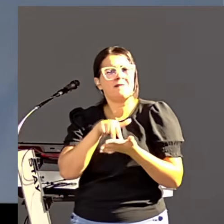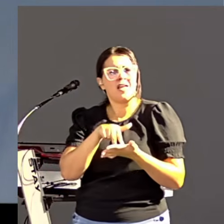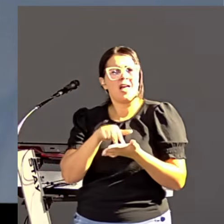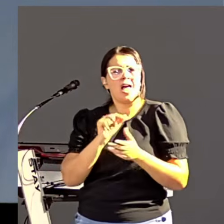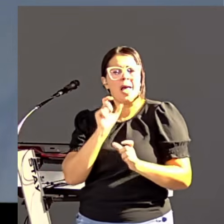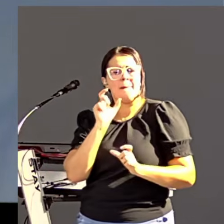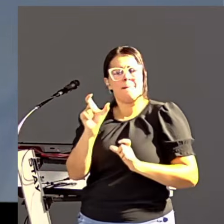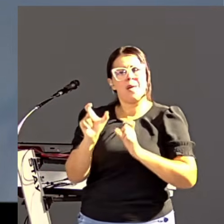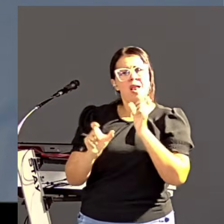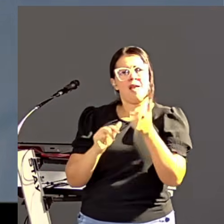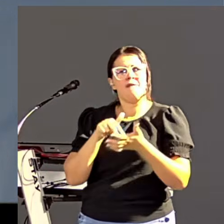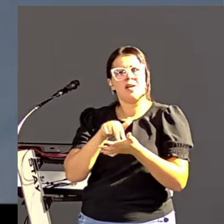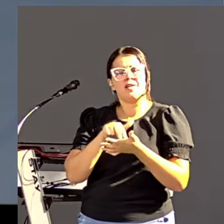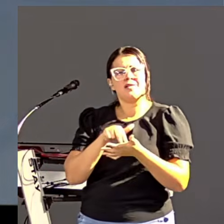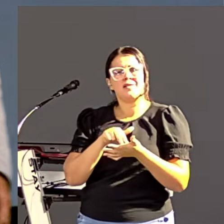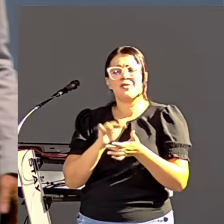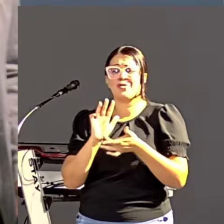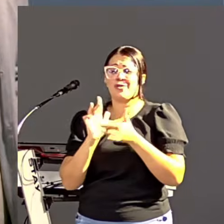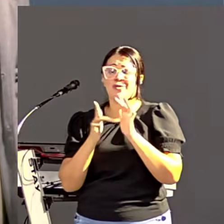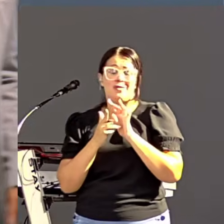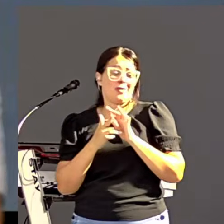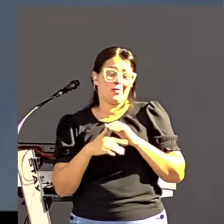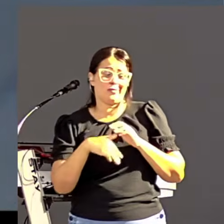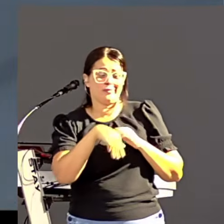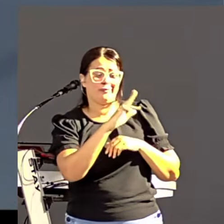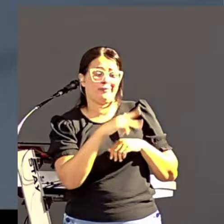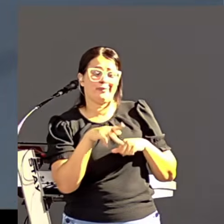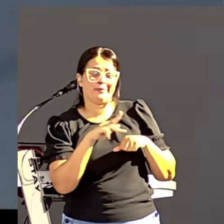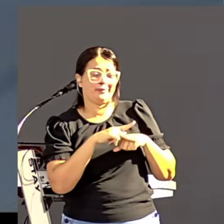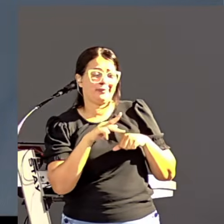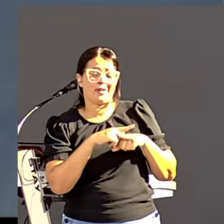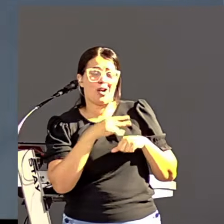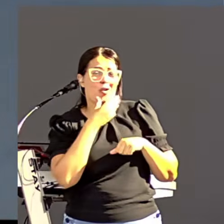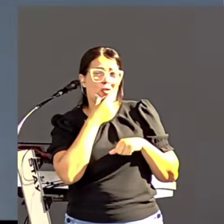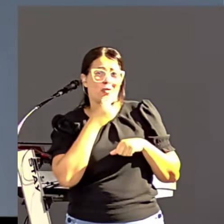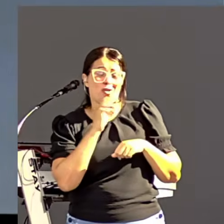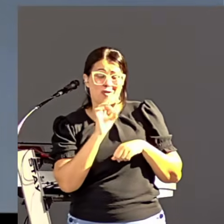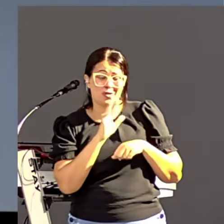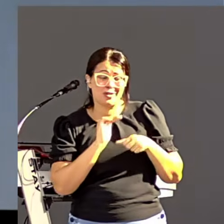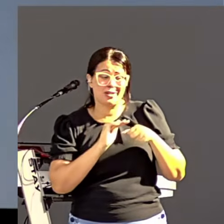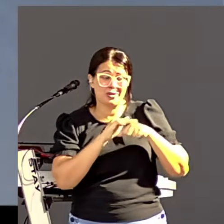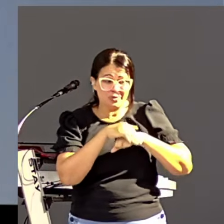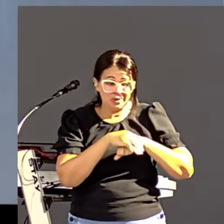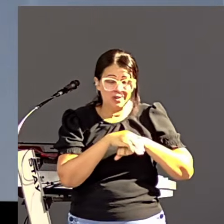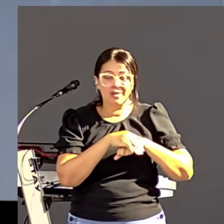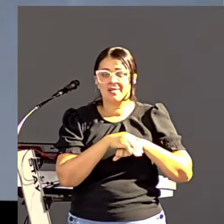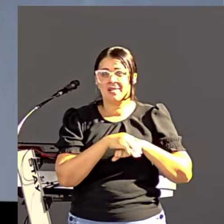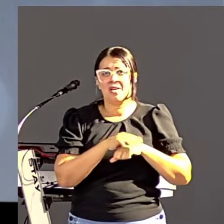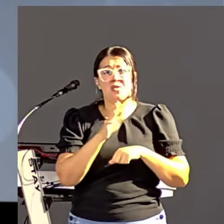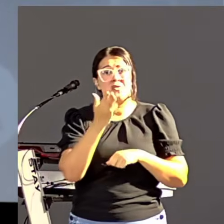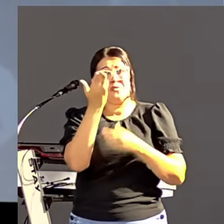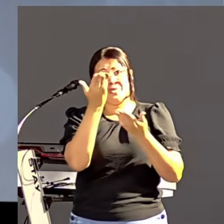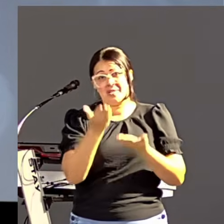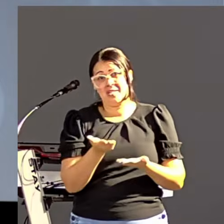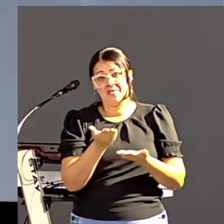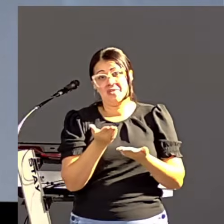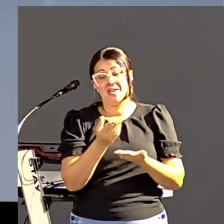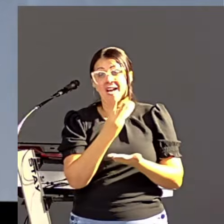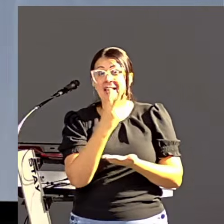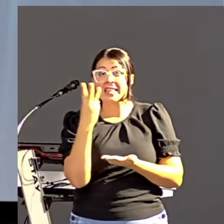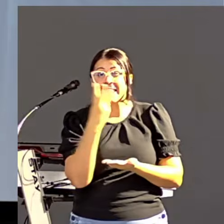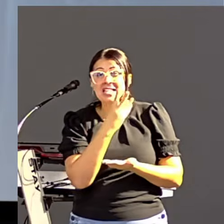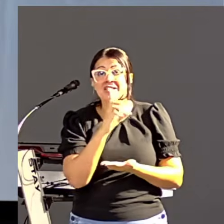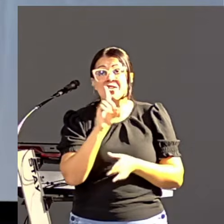nas palavras. E Jesus disse para ele: Pedro, Pedro, só essa noite você vai me negar